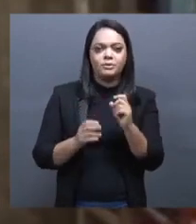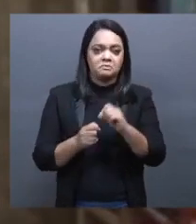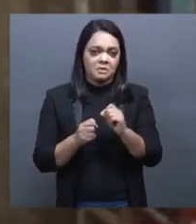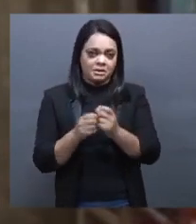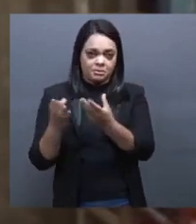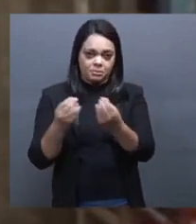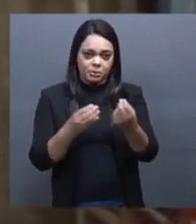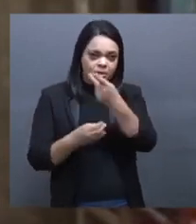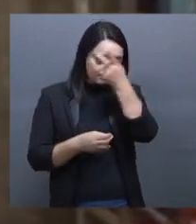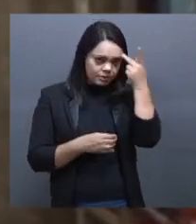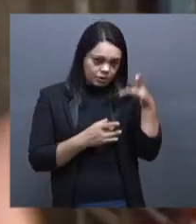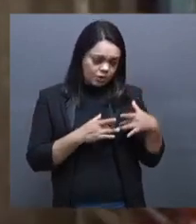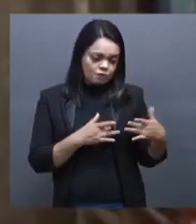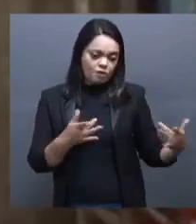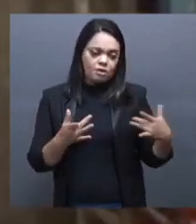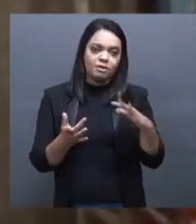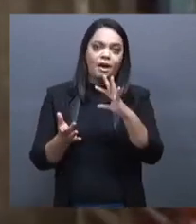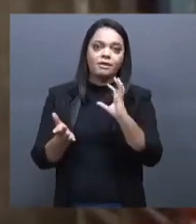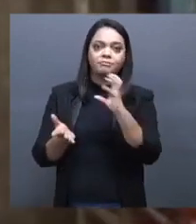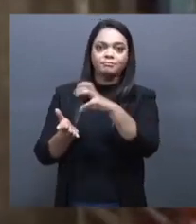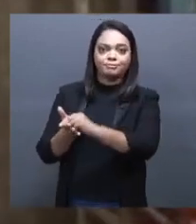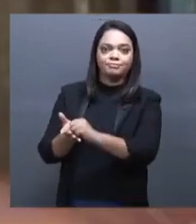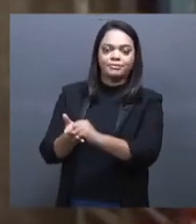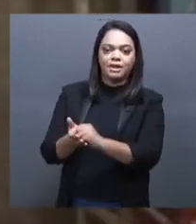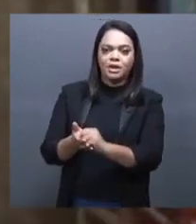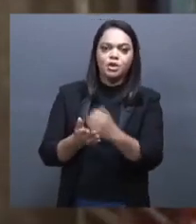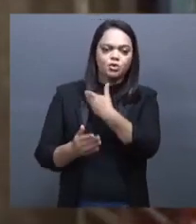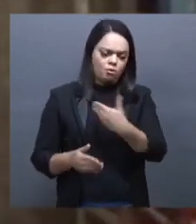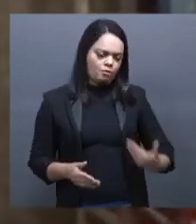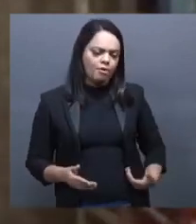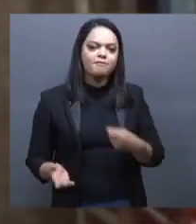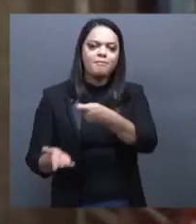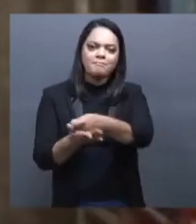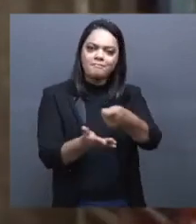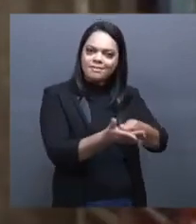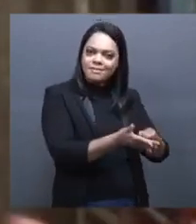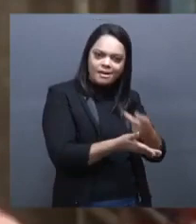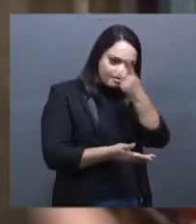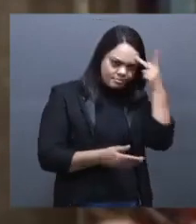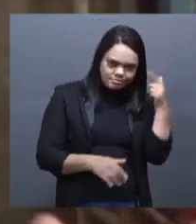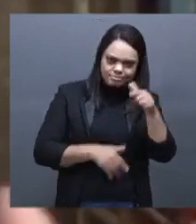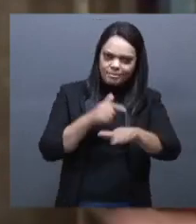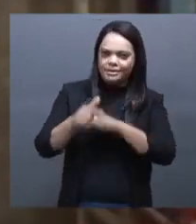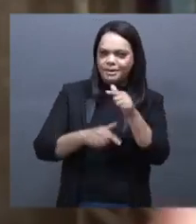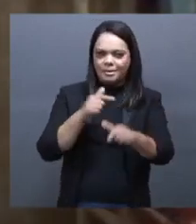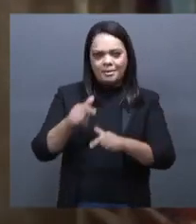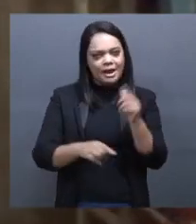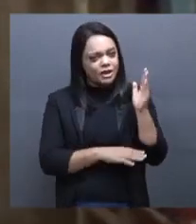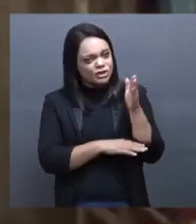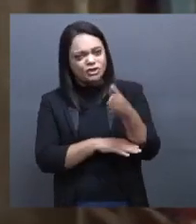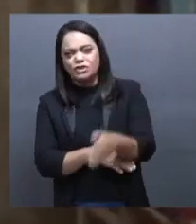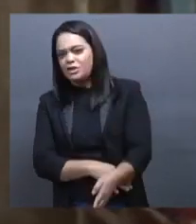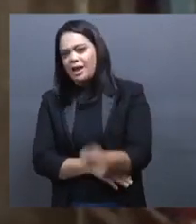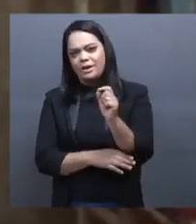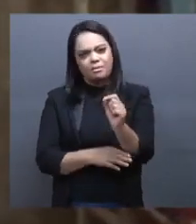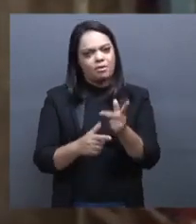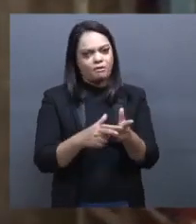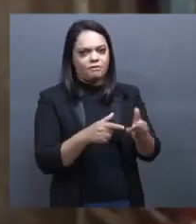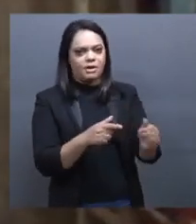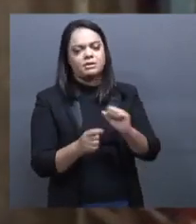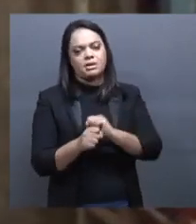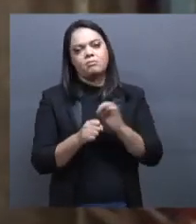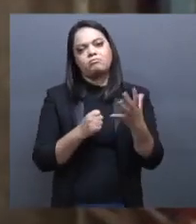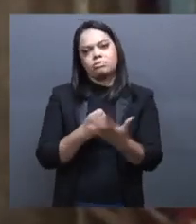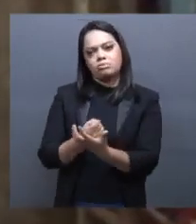inscreveram e são pagos pelo governo para atuarem diretamente nessas frentes de combate à